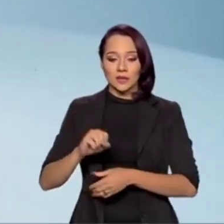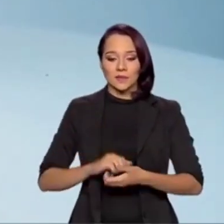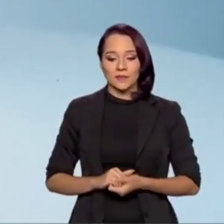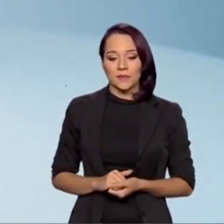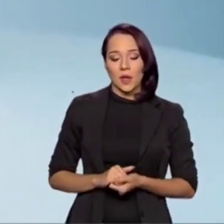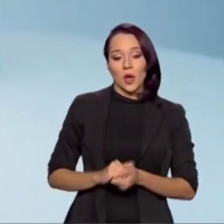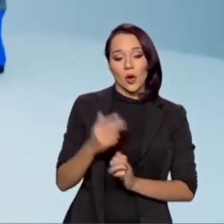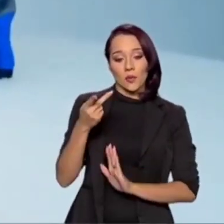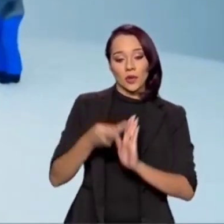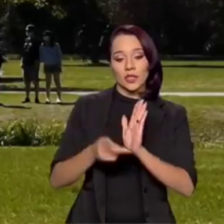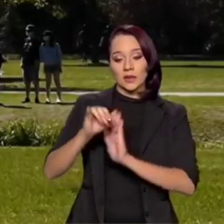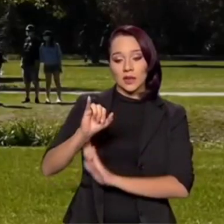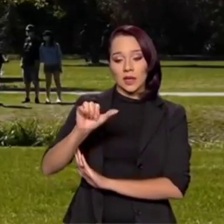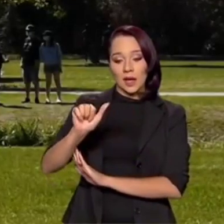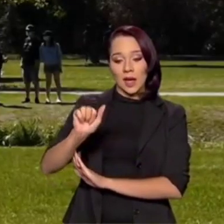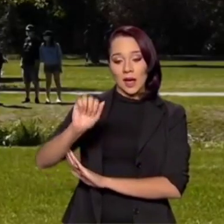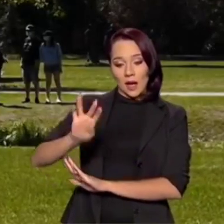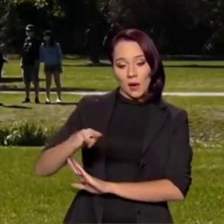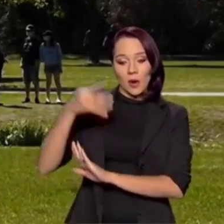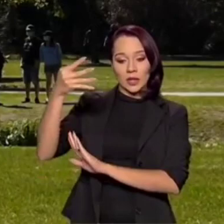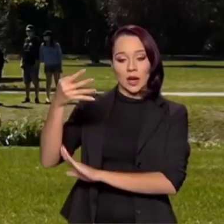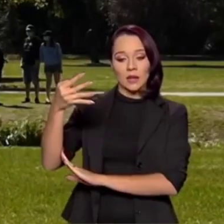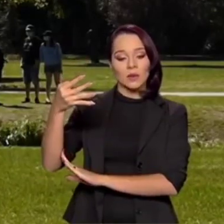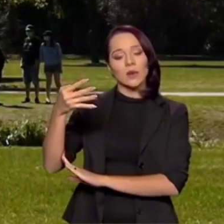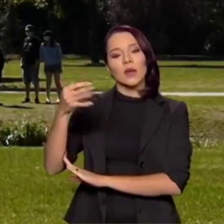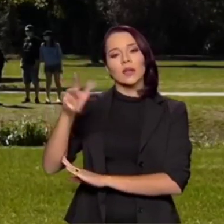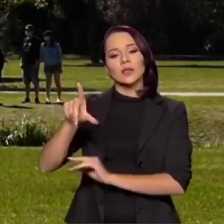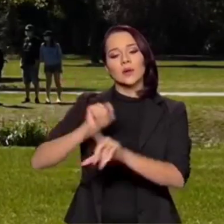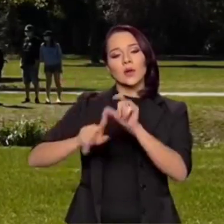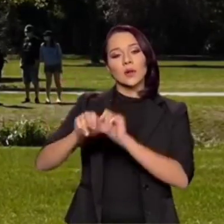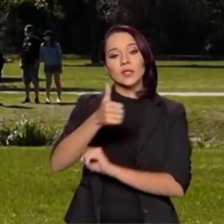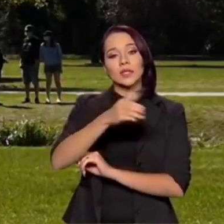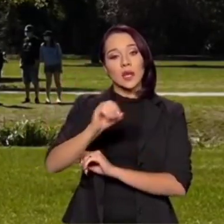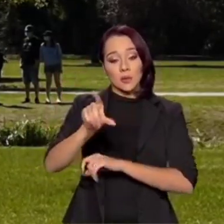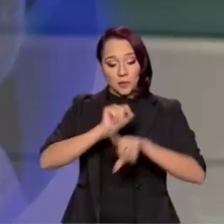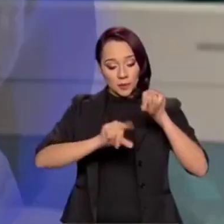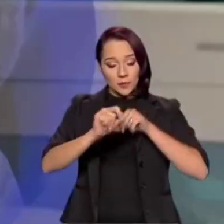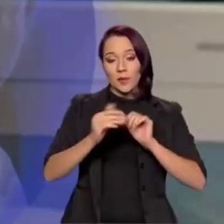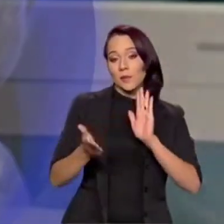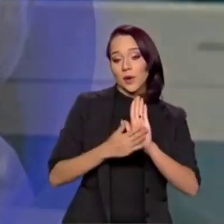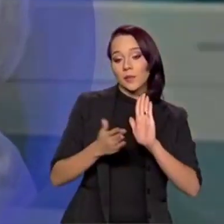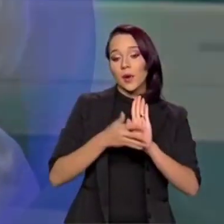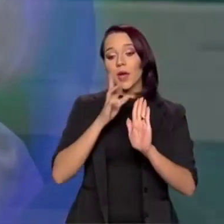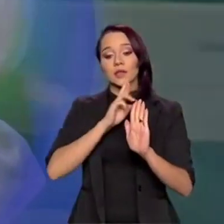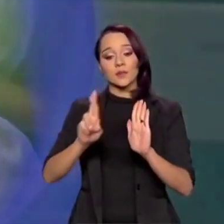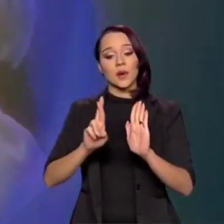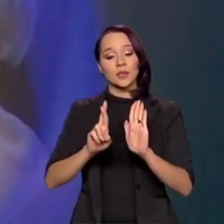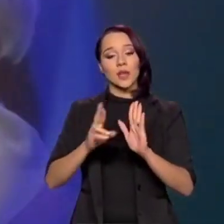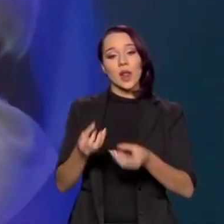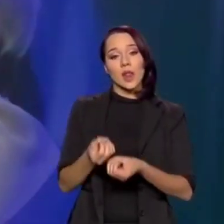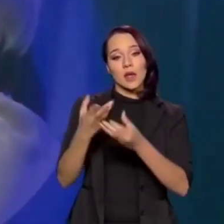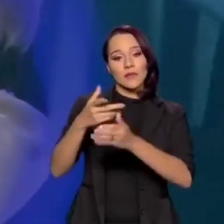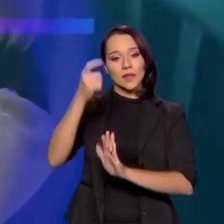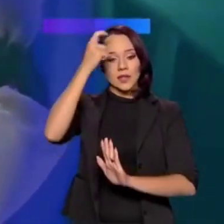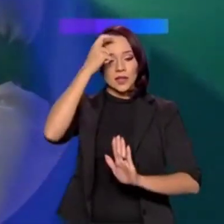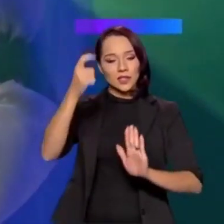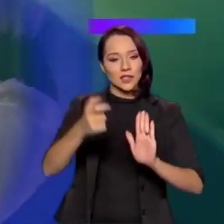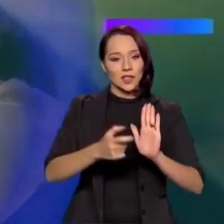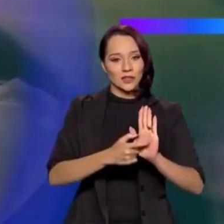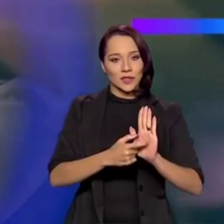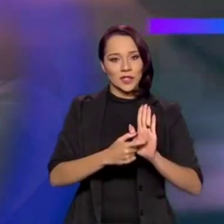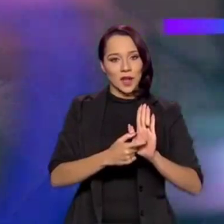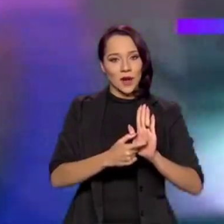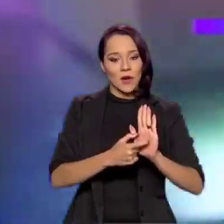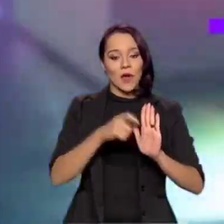projeto IA ao Quadrado selecionou recentemente 100 inscritos que vão propor soluções, levando a inteligência